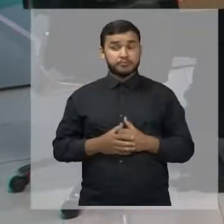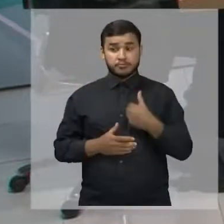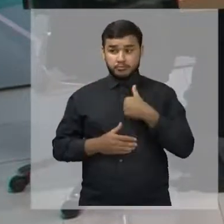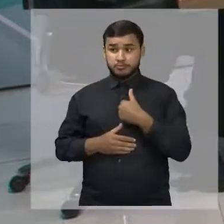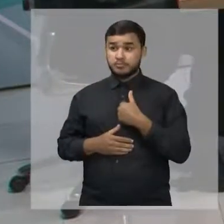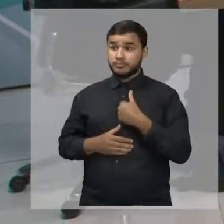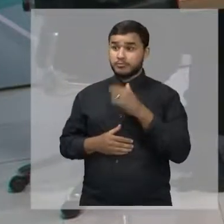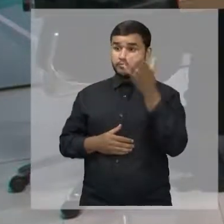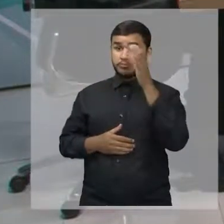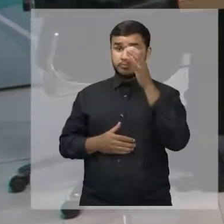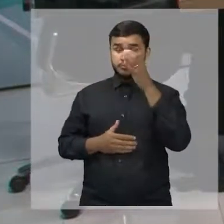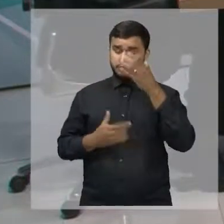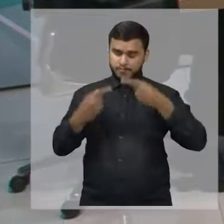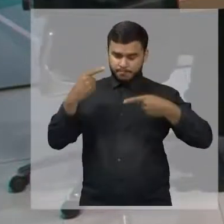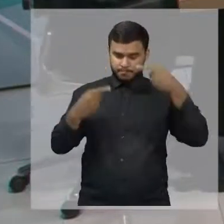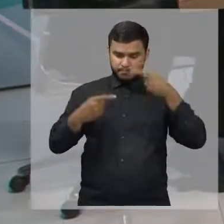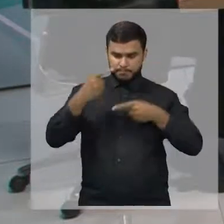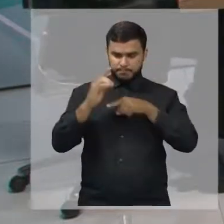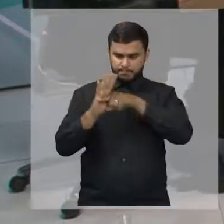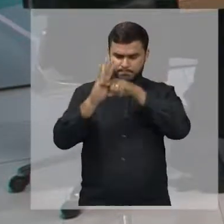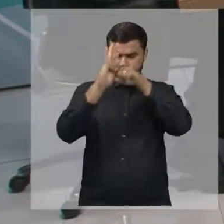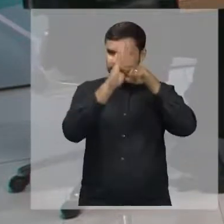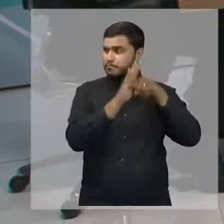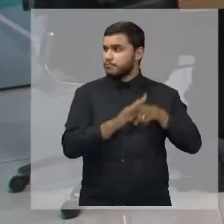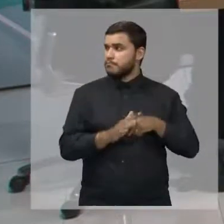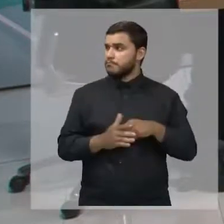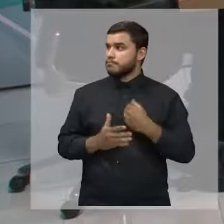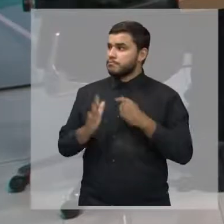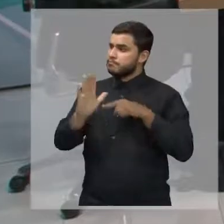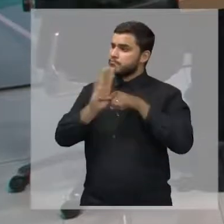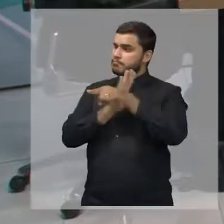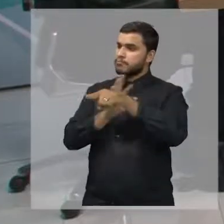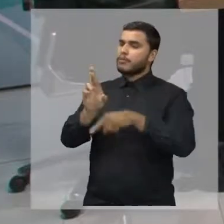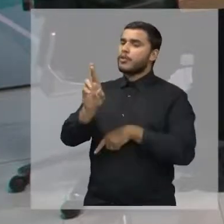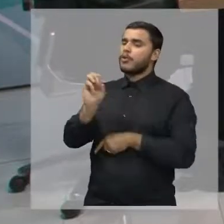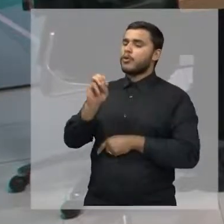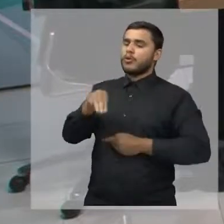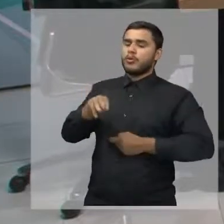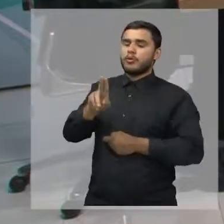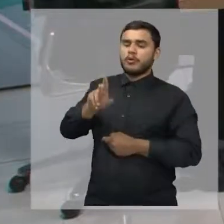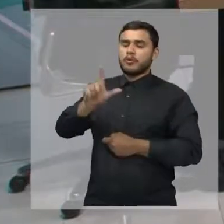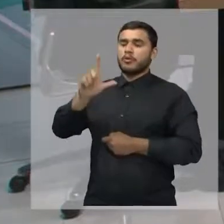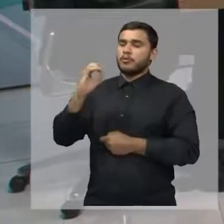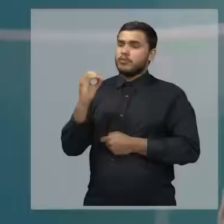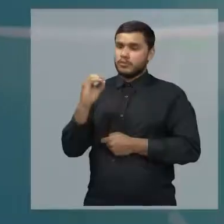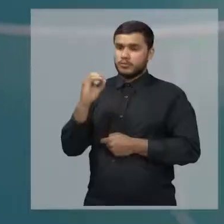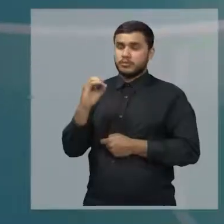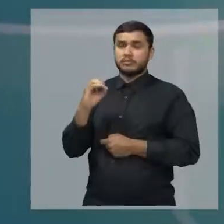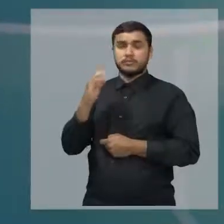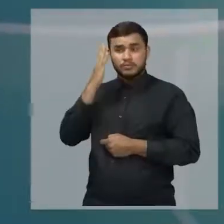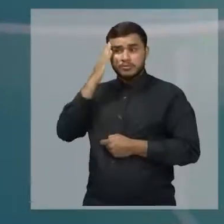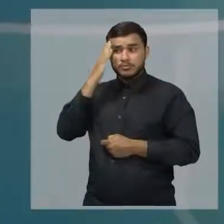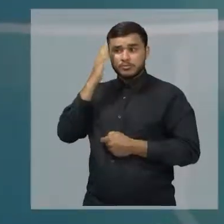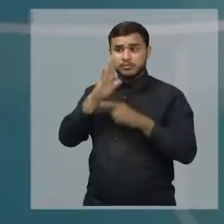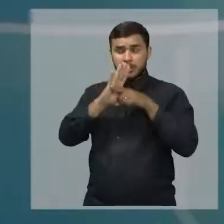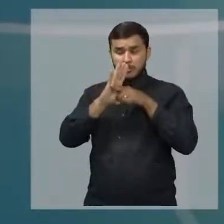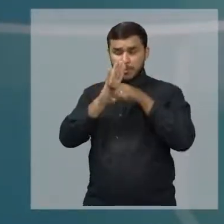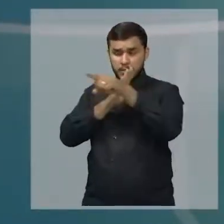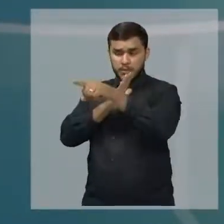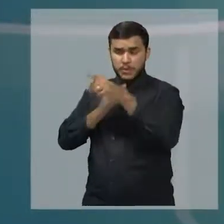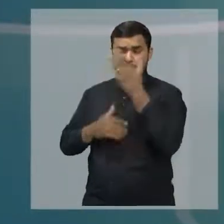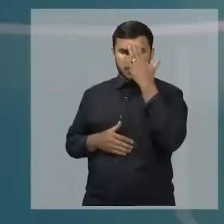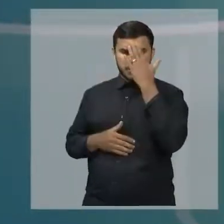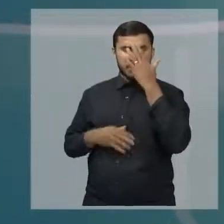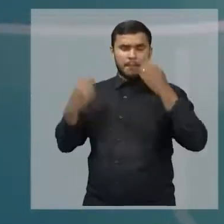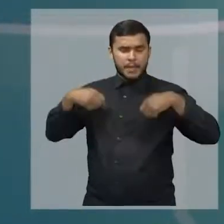mesa, Dr. Rômulo Leitão, qual é a gênese? É mesmo aquela tradição segundo a qual é preciso que se tenha um